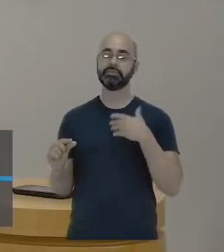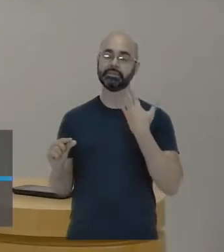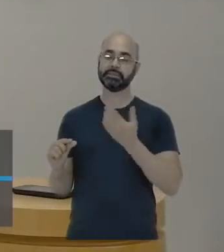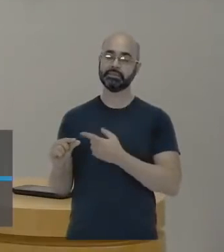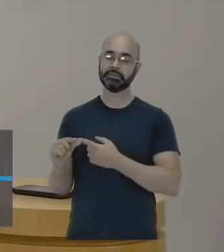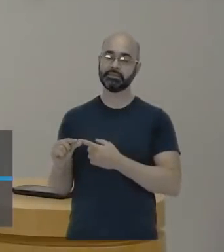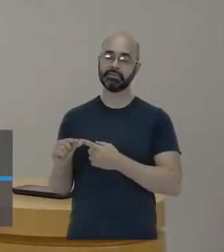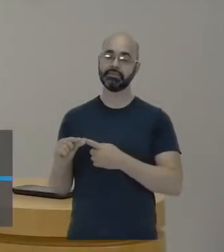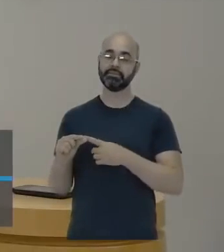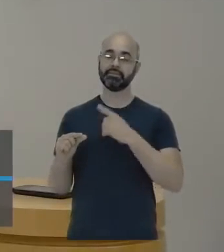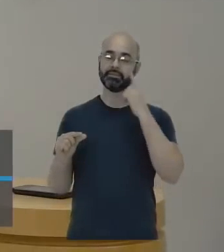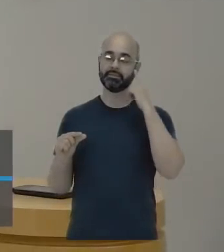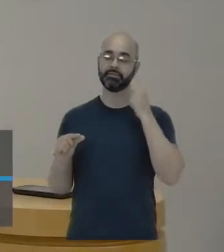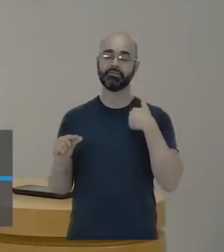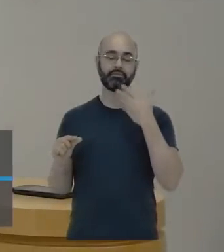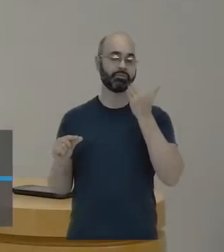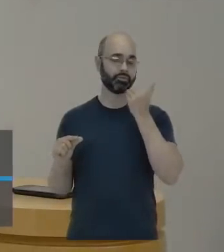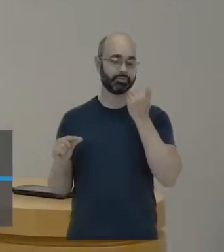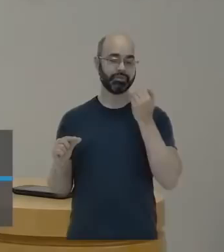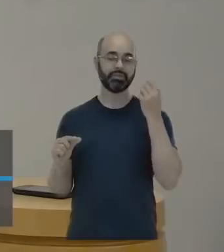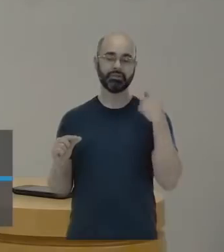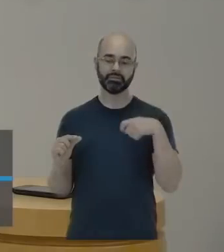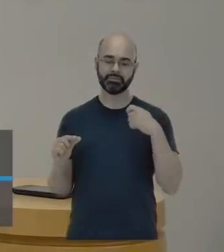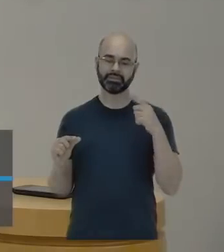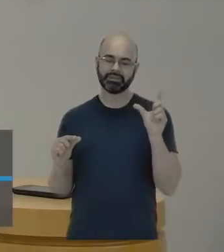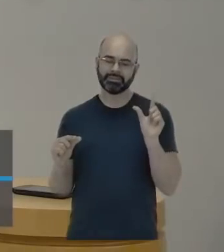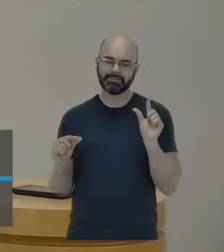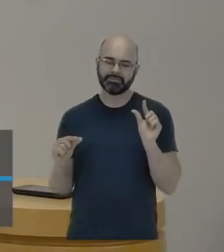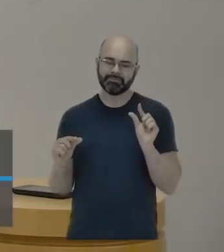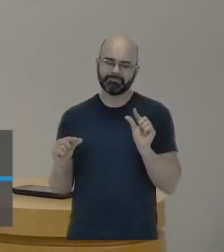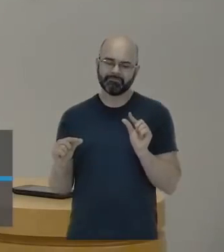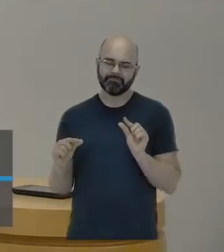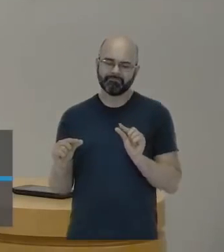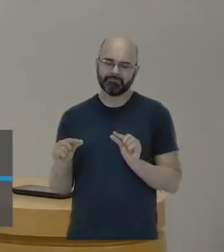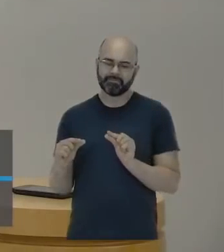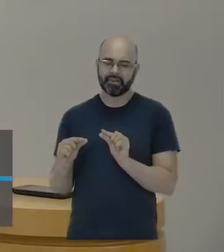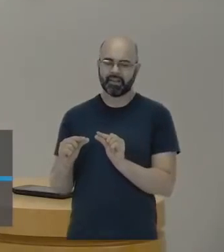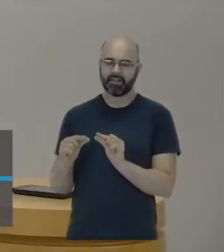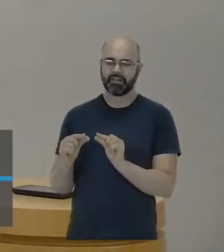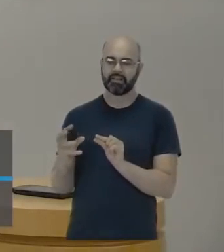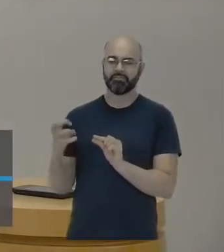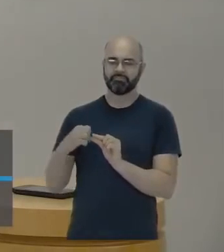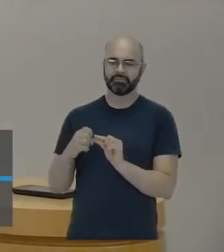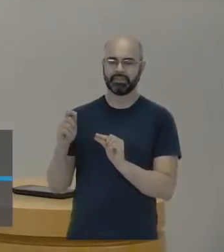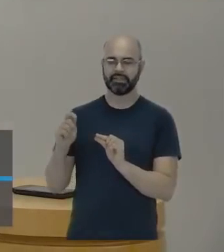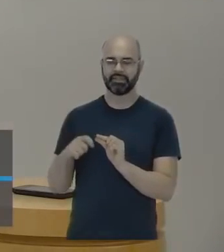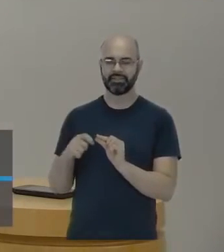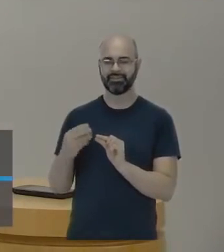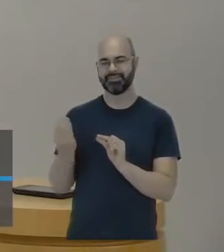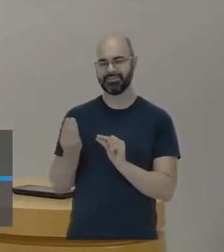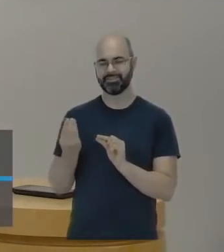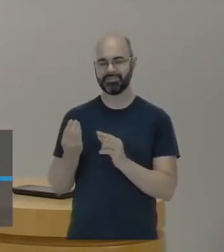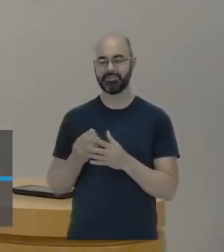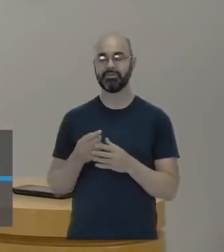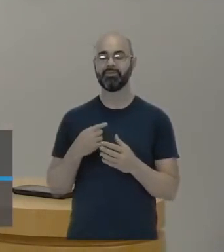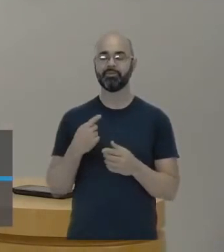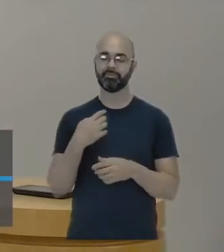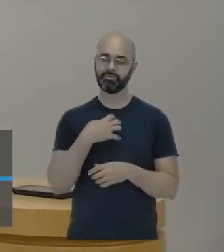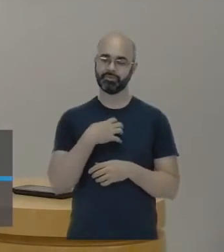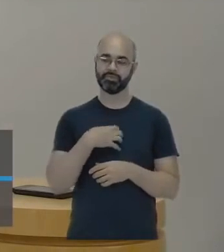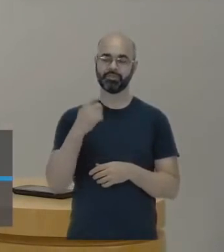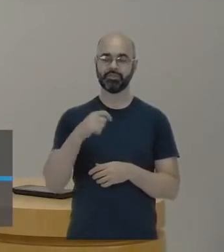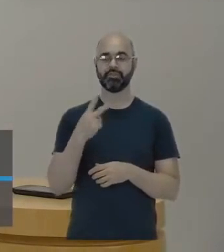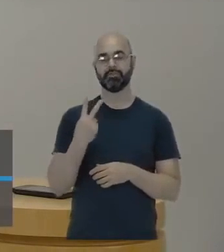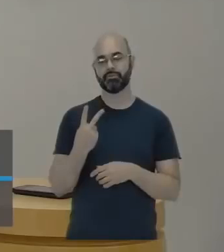preciso reduzir esse alimento também a uma condição microscópica. Então, como é que eu vou fazer isso? Tem dois tipos de processo.